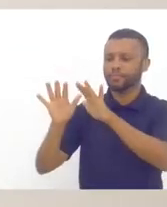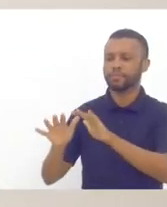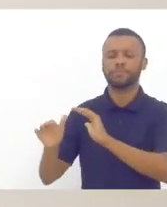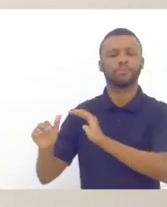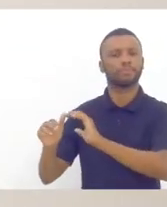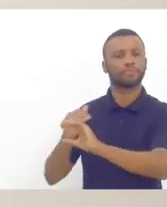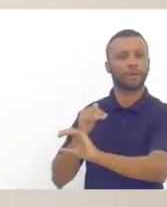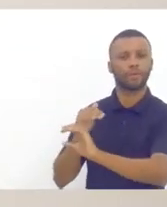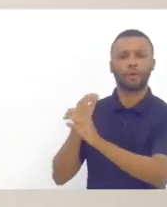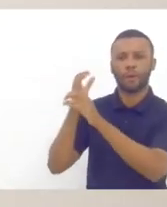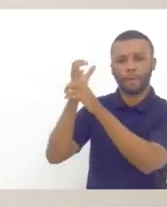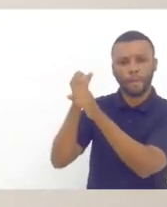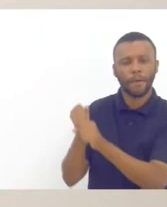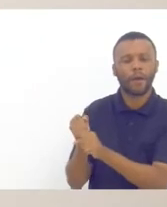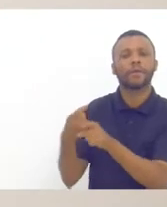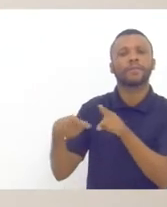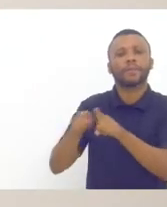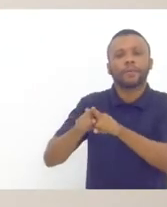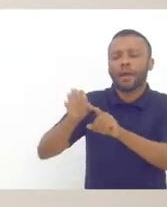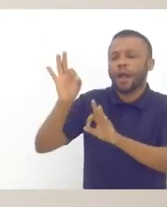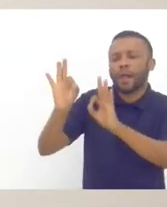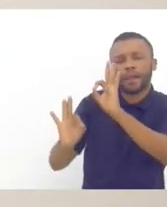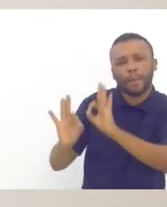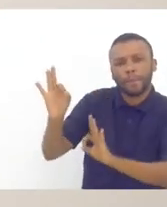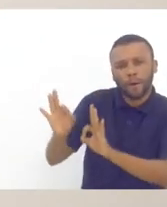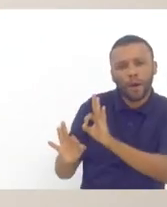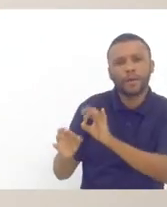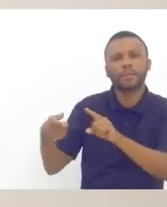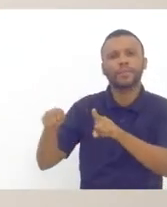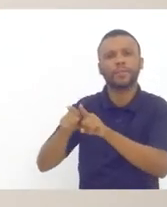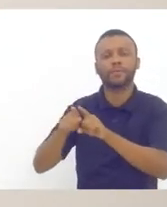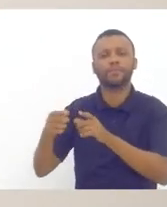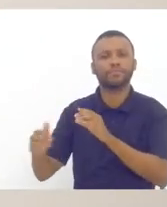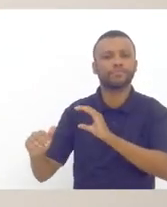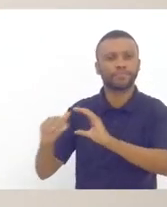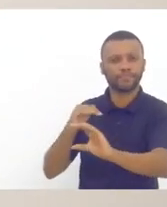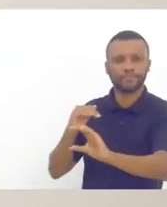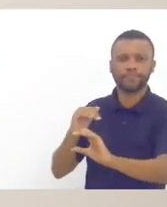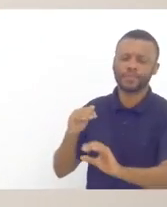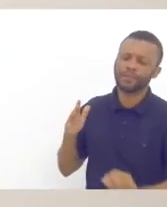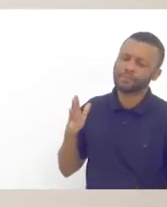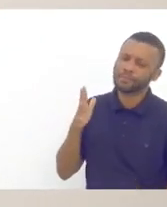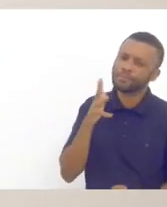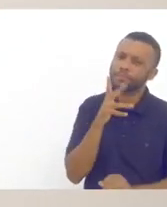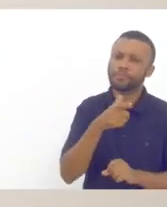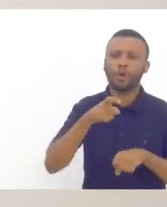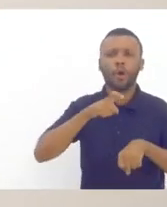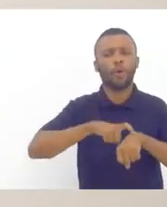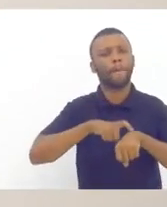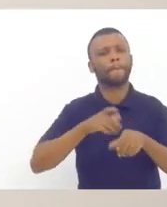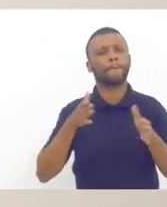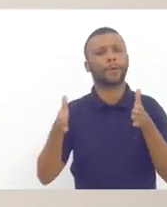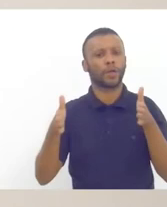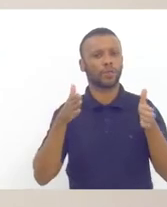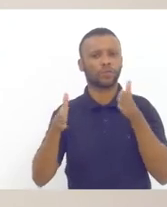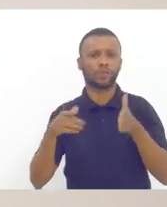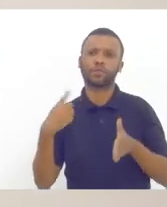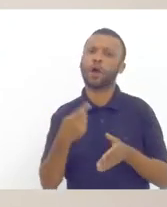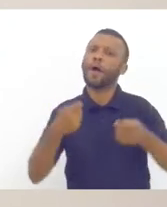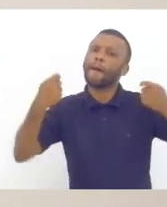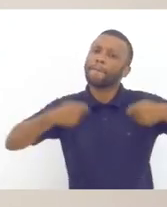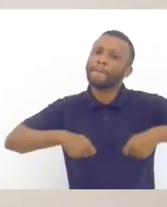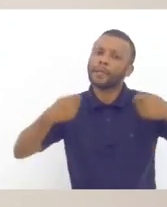existentes, como faça essas projeções e também nos encaminhe. Mesmo que isso venha a demorar um período maior, a gente precisa